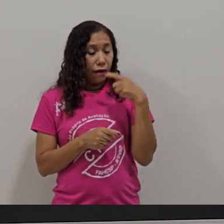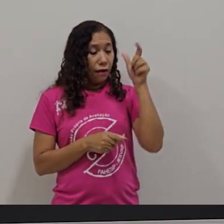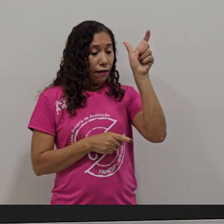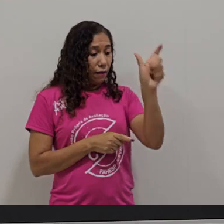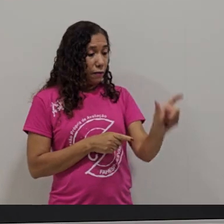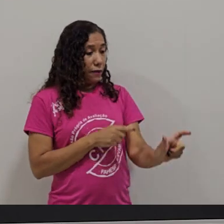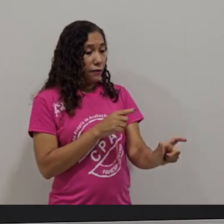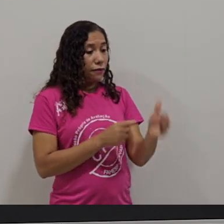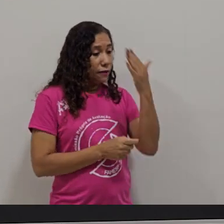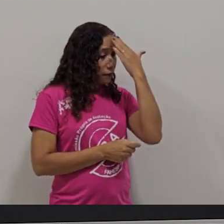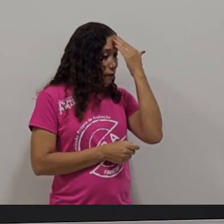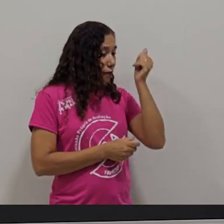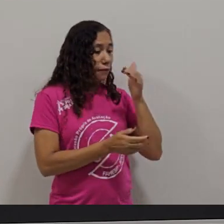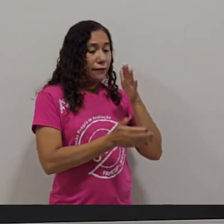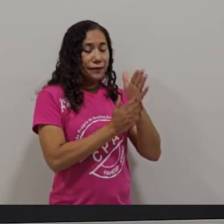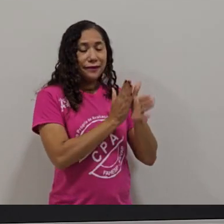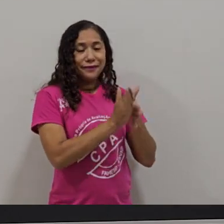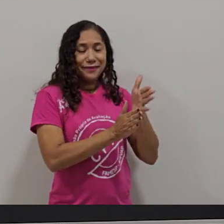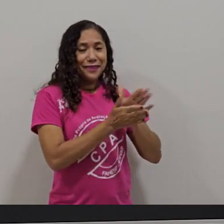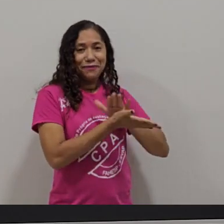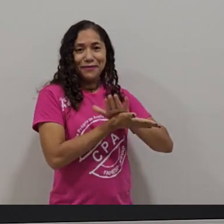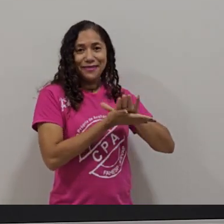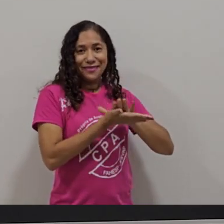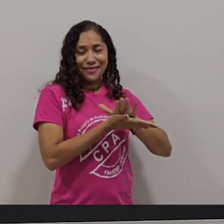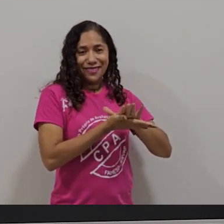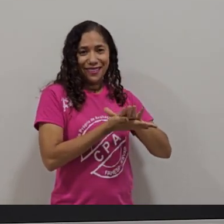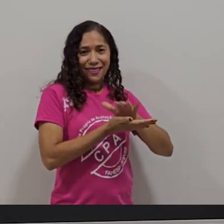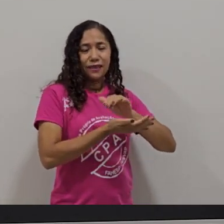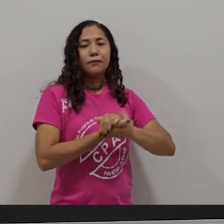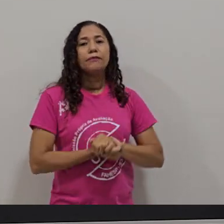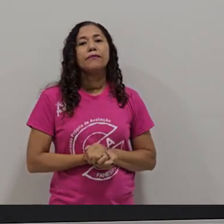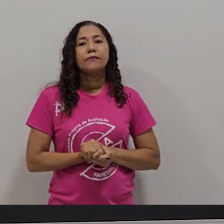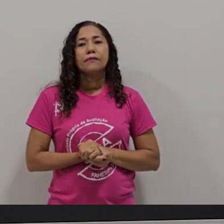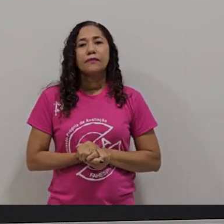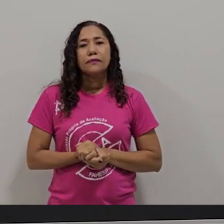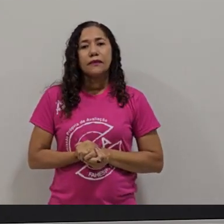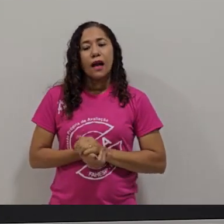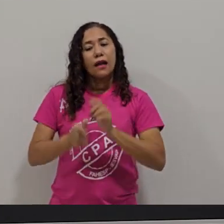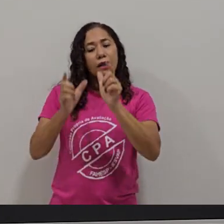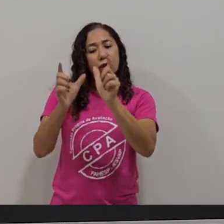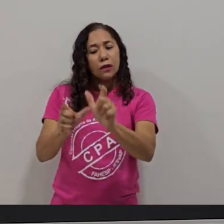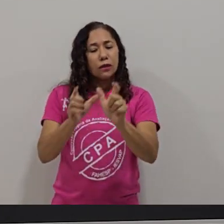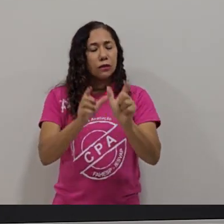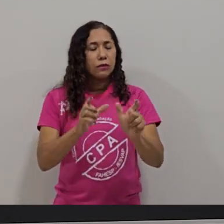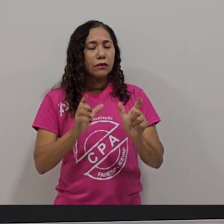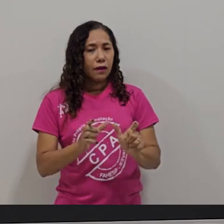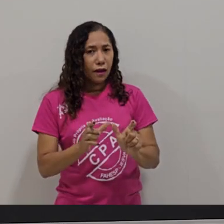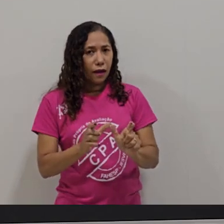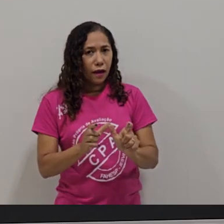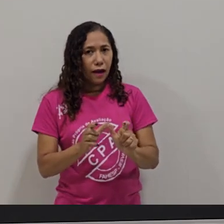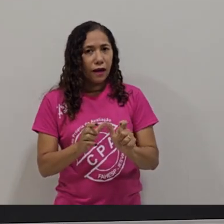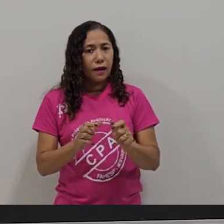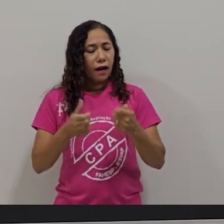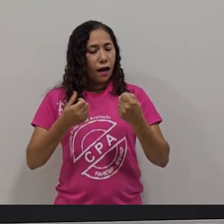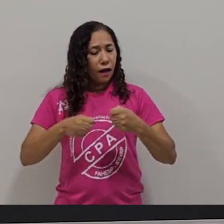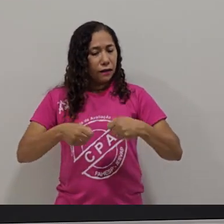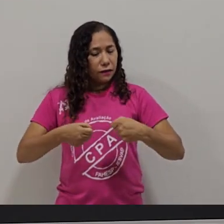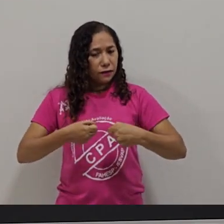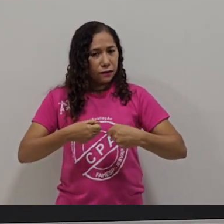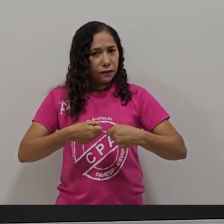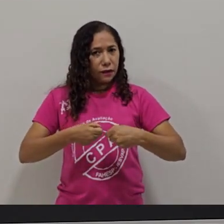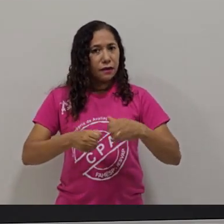tinha minimamente o conhecimento de Libras. Então, o que o projeto busca é isso. Nesses setores, capacitar